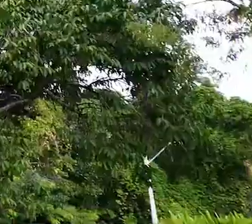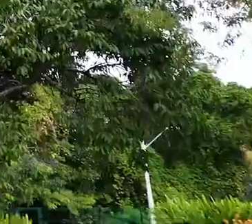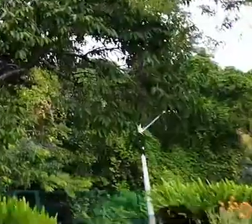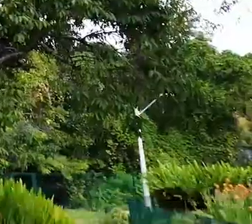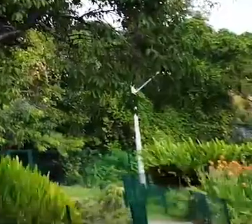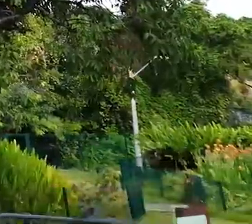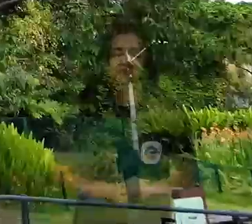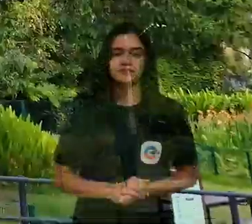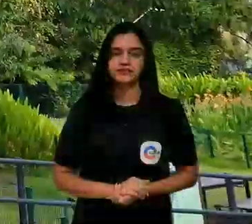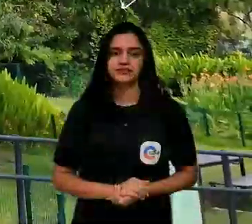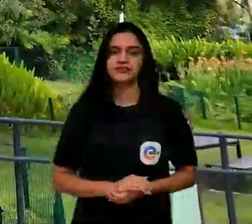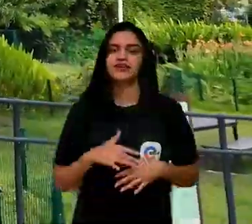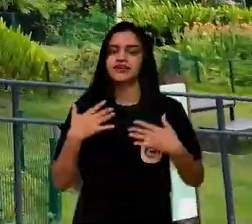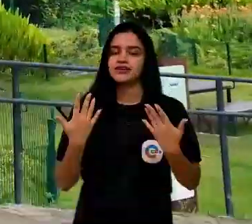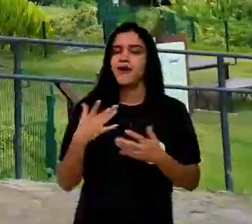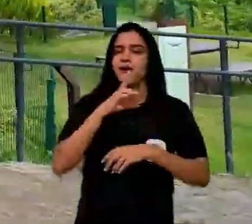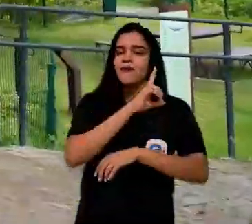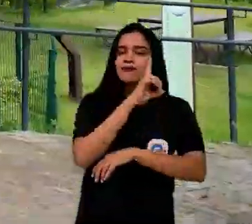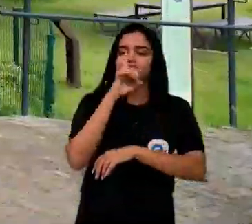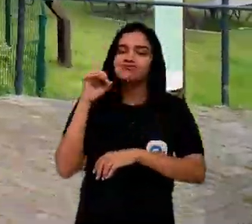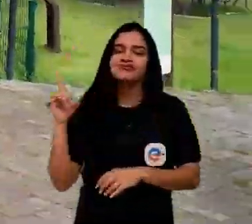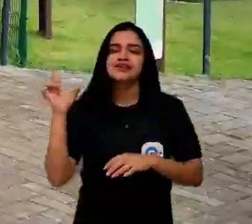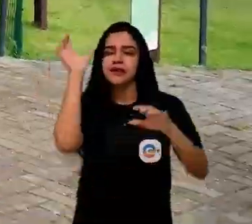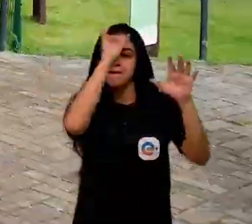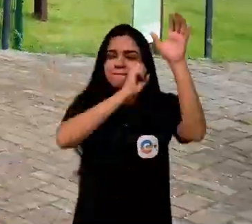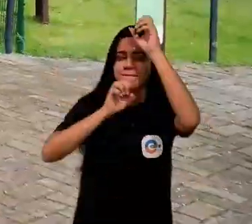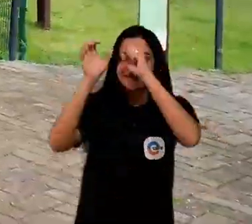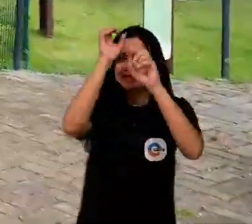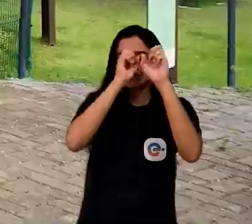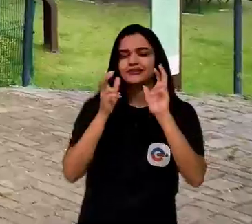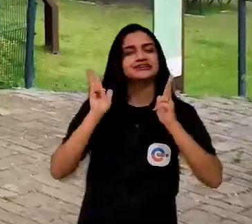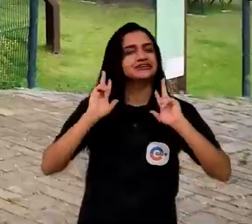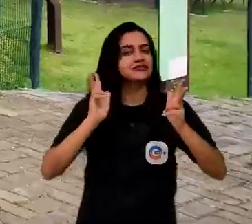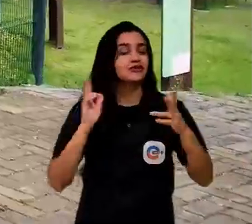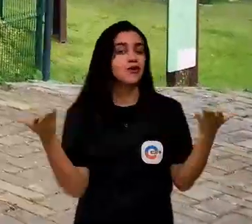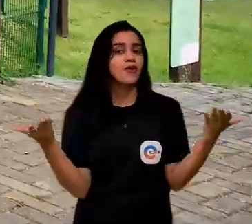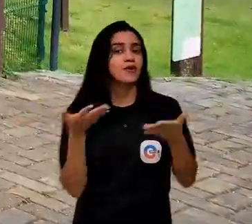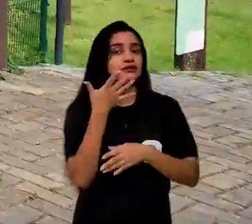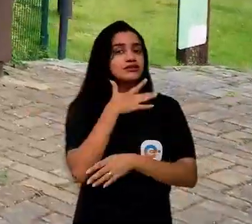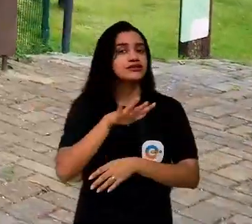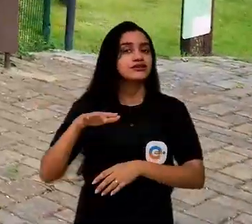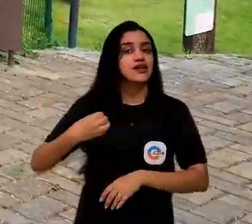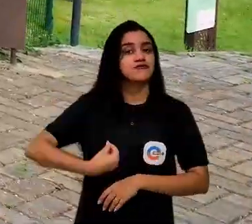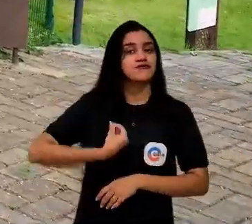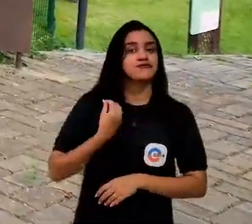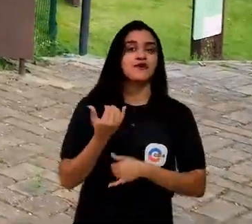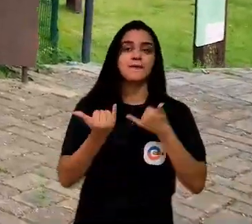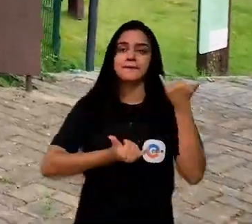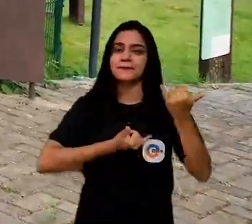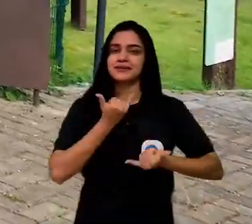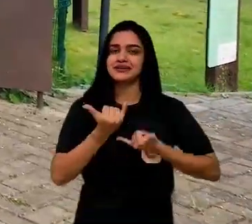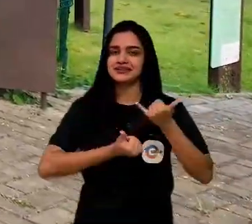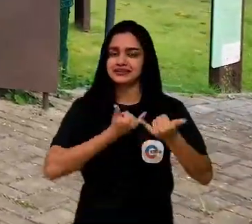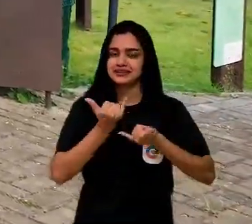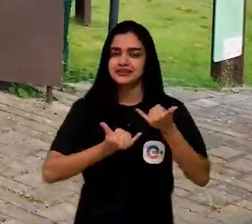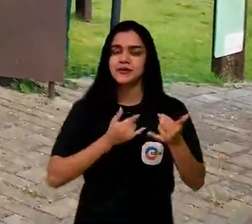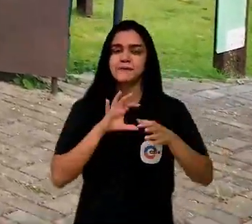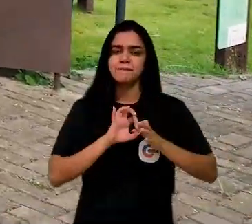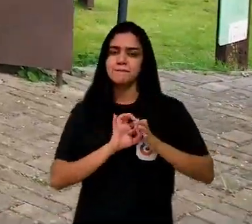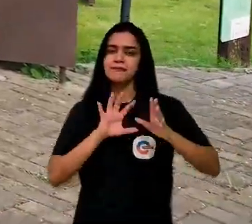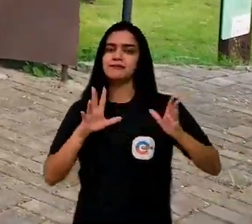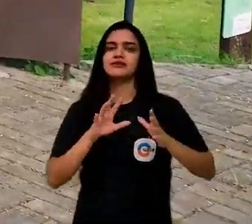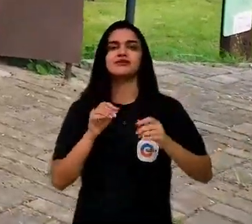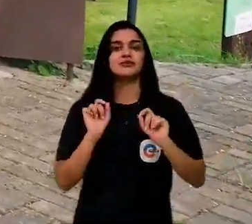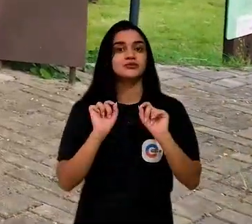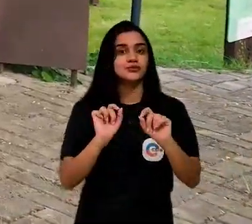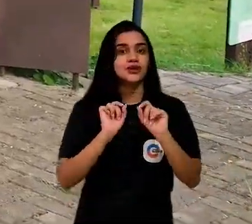Que dia cheio de diversão e aprendizado, hein? Hoje as crianças vivenciaram brincadeiras que permitiram a elas,